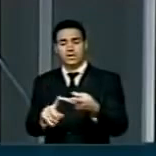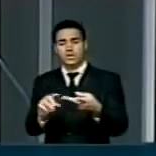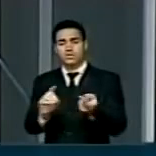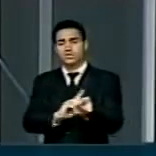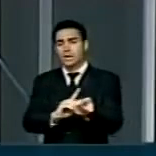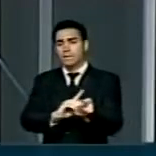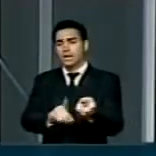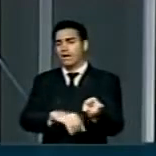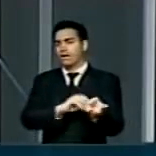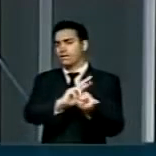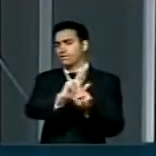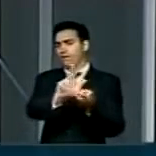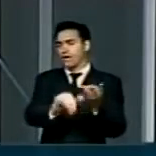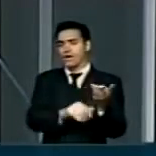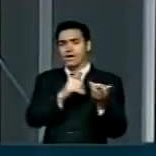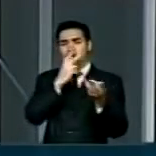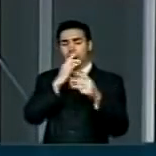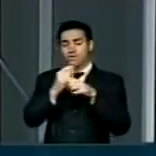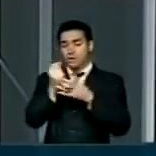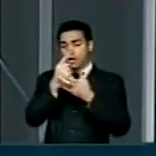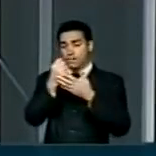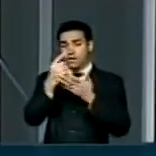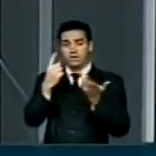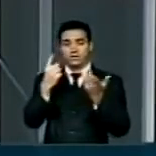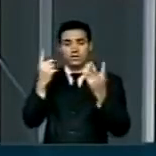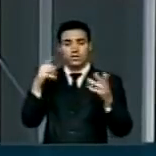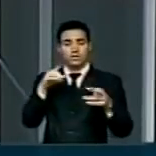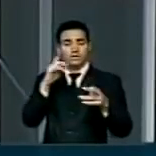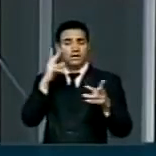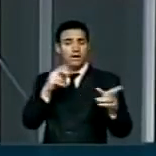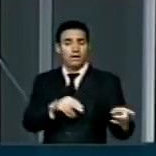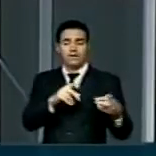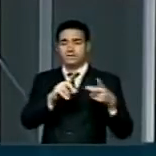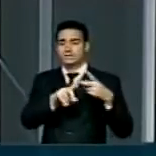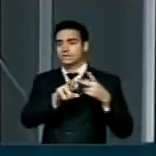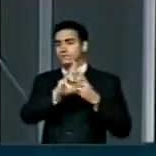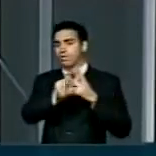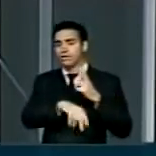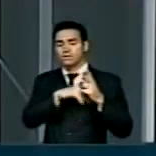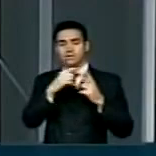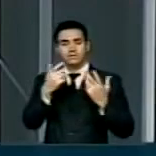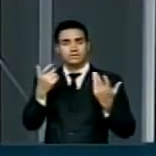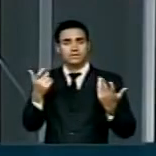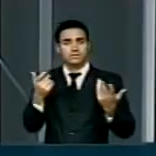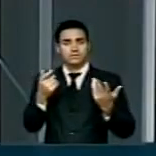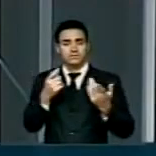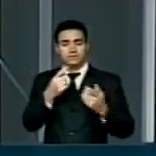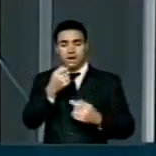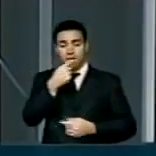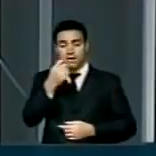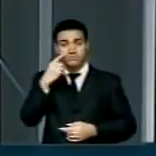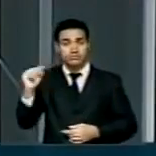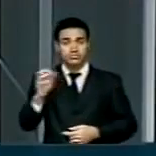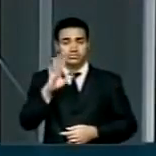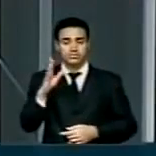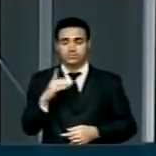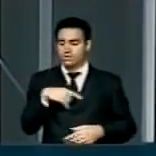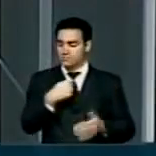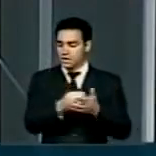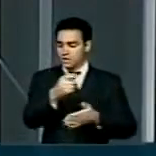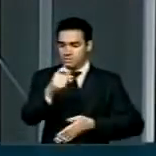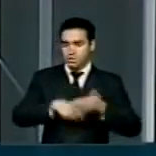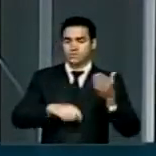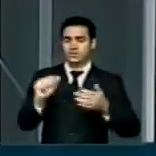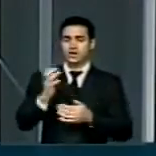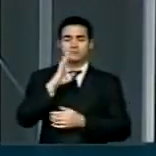contra vários medicamentos que são obrigados, contra câncer, contra isso, contra aquilo. Aumentar impostos efetivamente